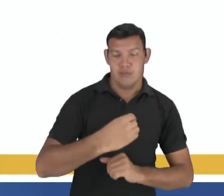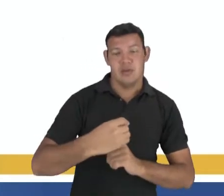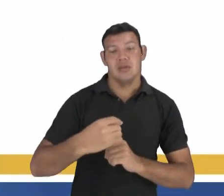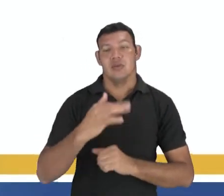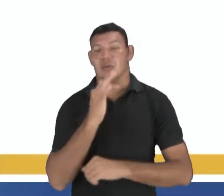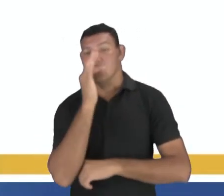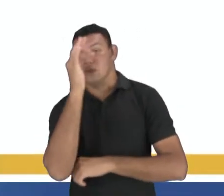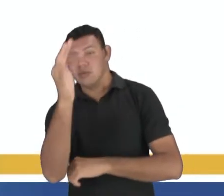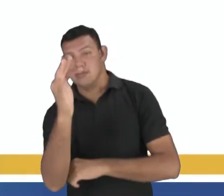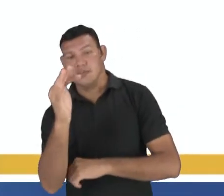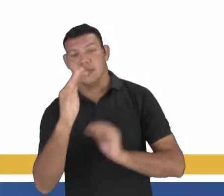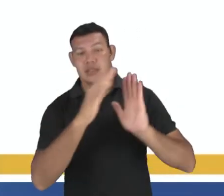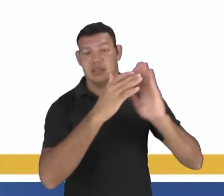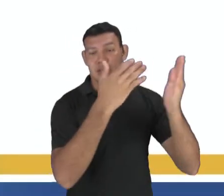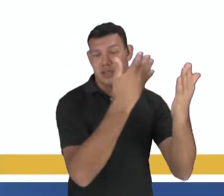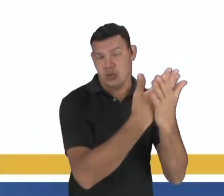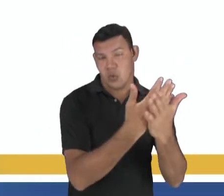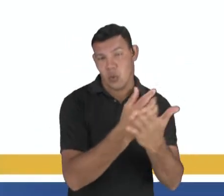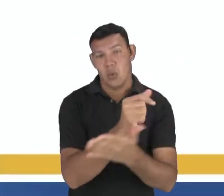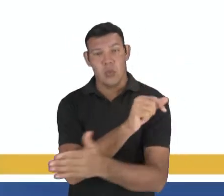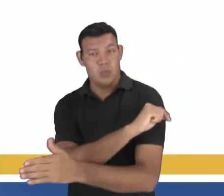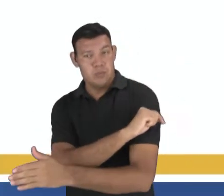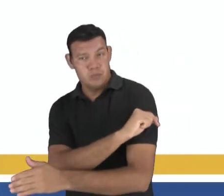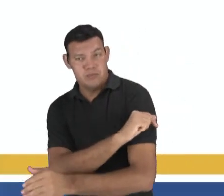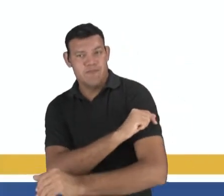da escola para o aluno,